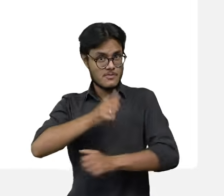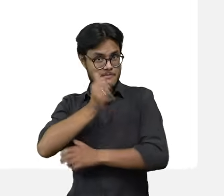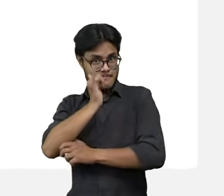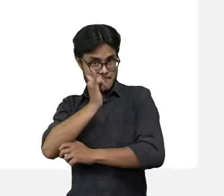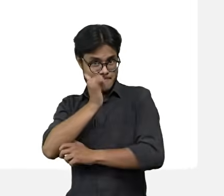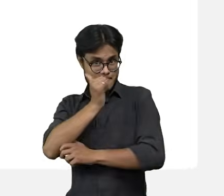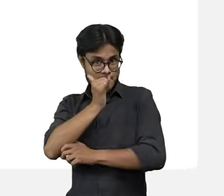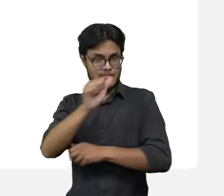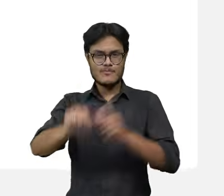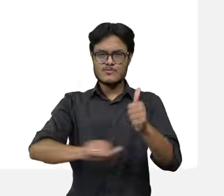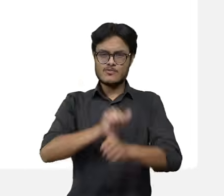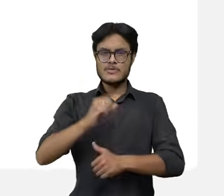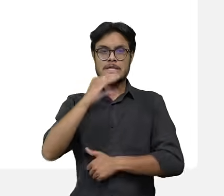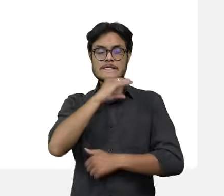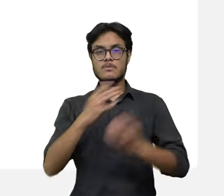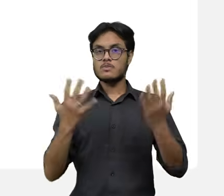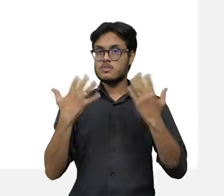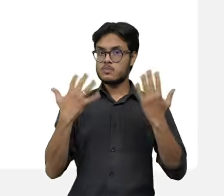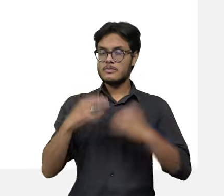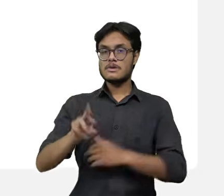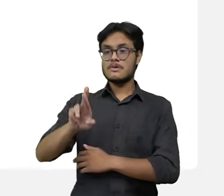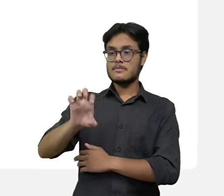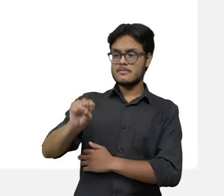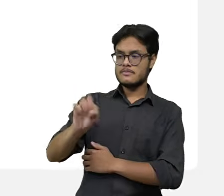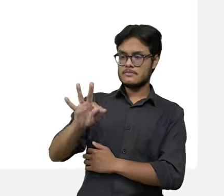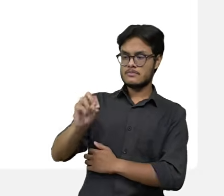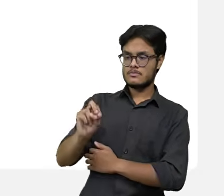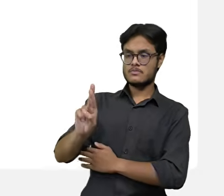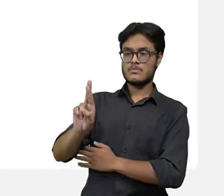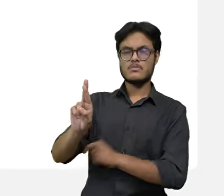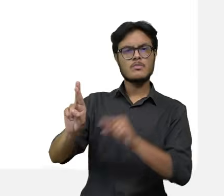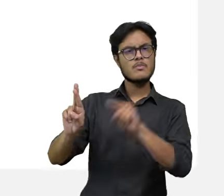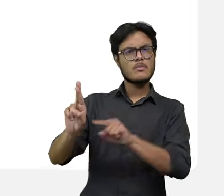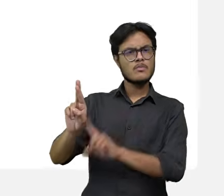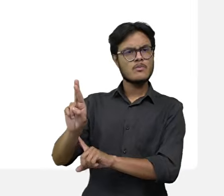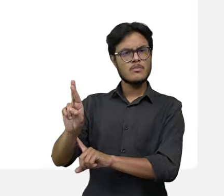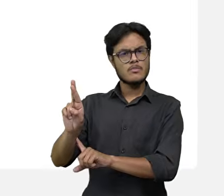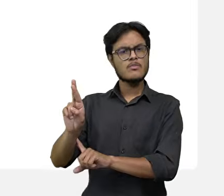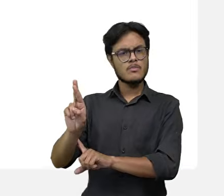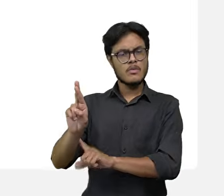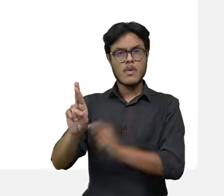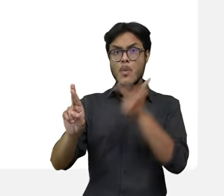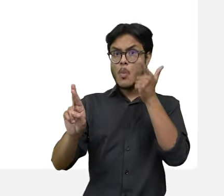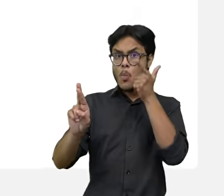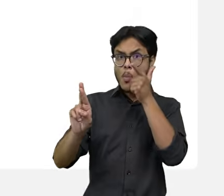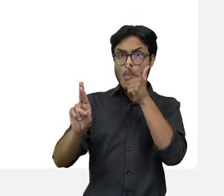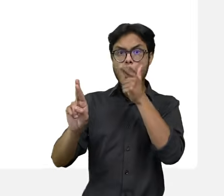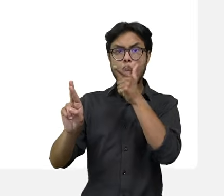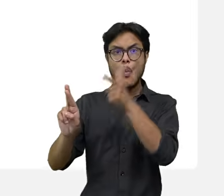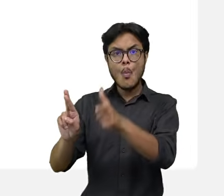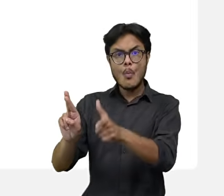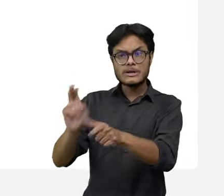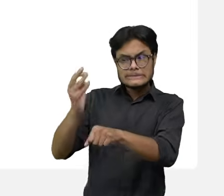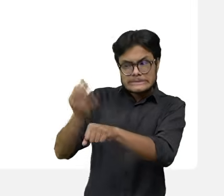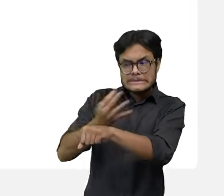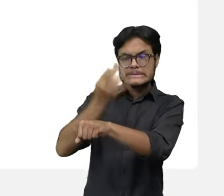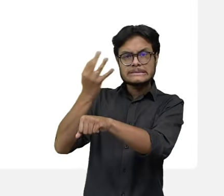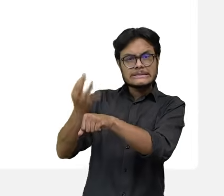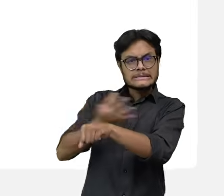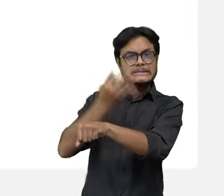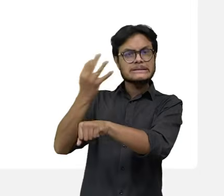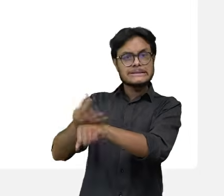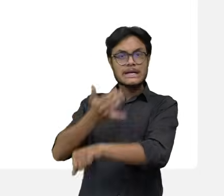energia elétrica. Qual é a função do resistor? Ele vai resistir à passagem de corrente elétrica, né?